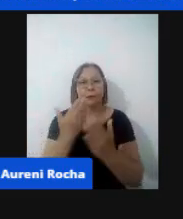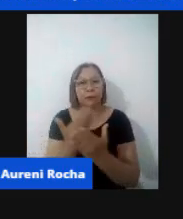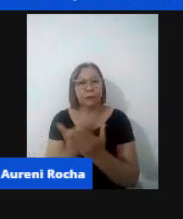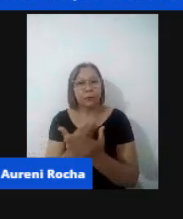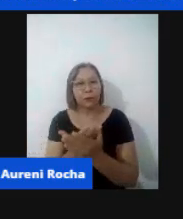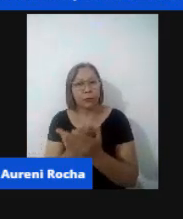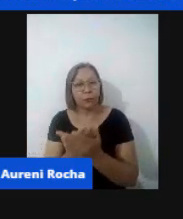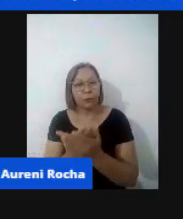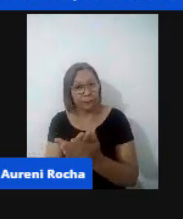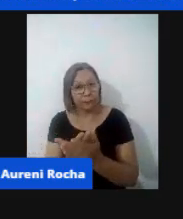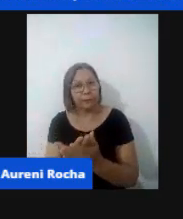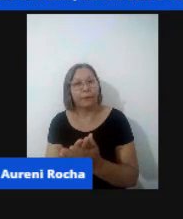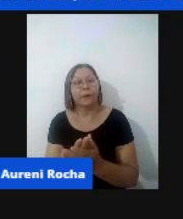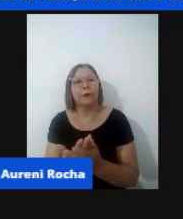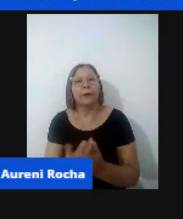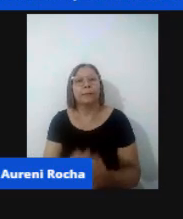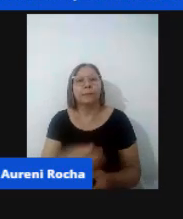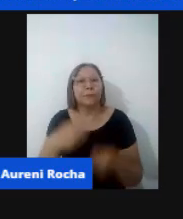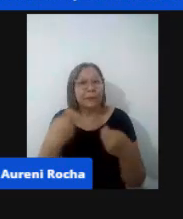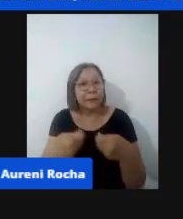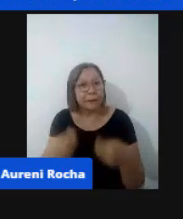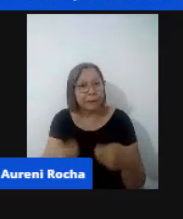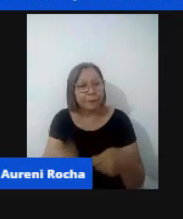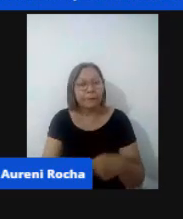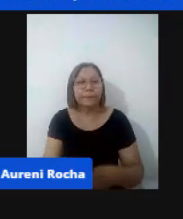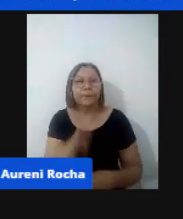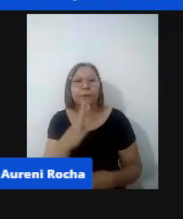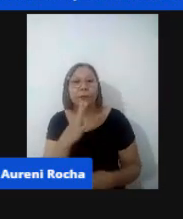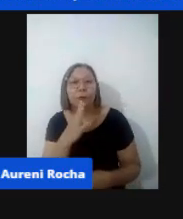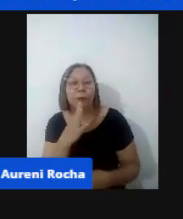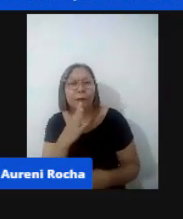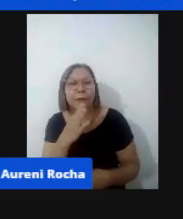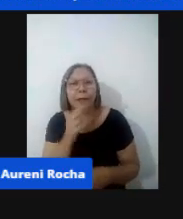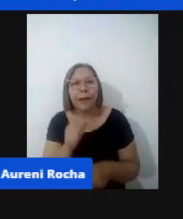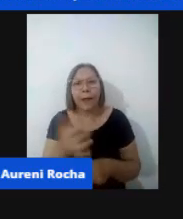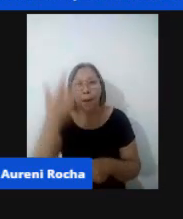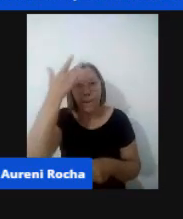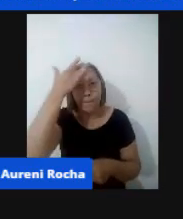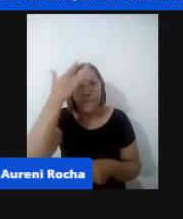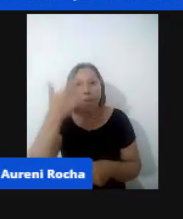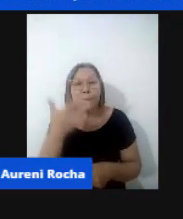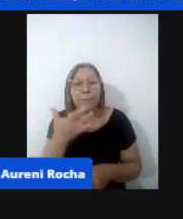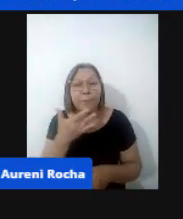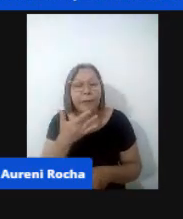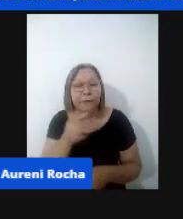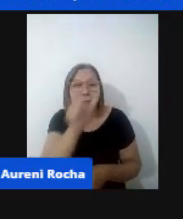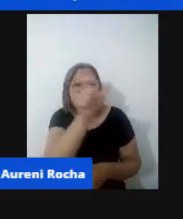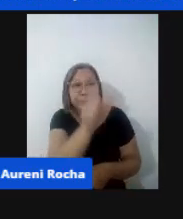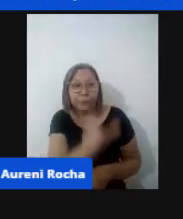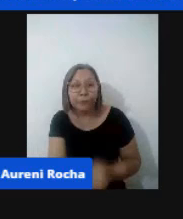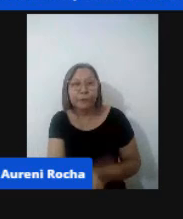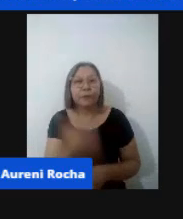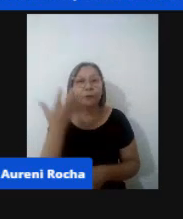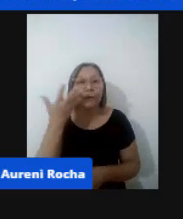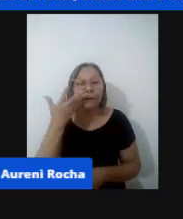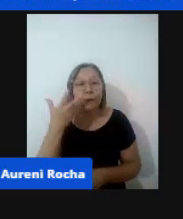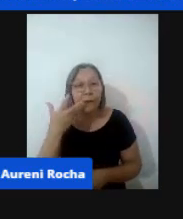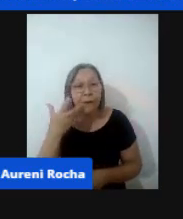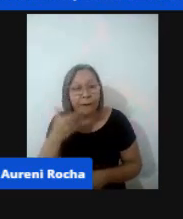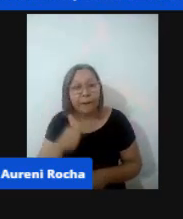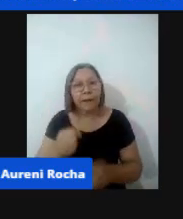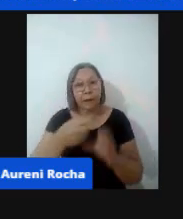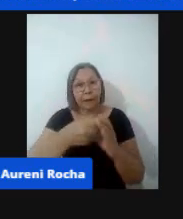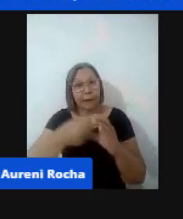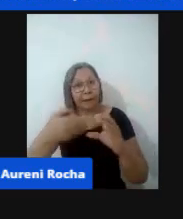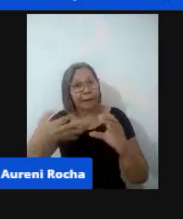a gente conhecer como é o perfil dessa criança. Então, a gente tem características dentro dessa deficiência,